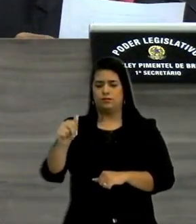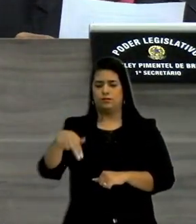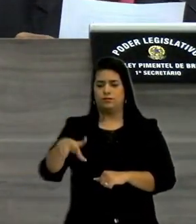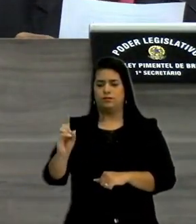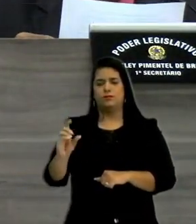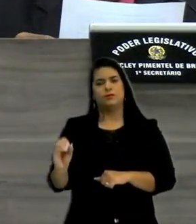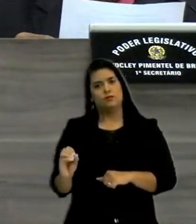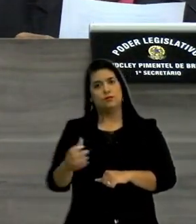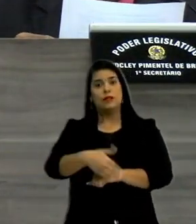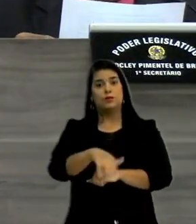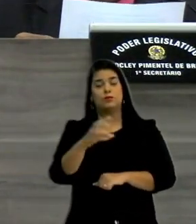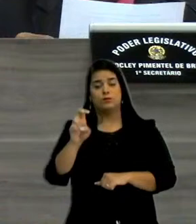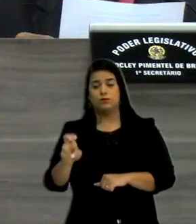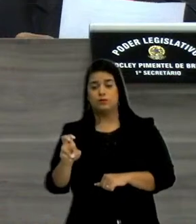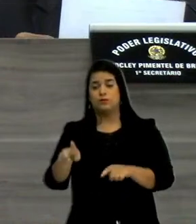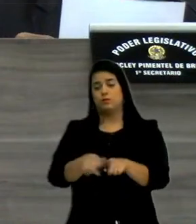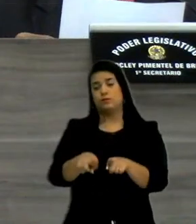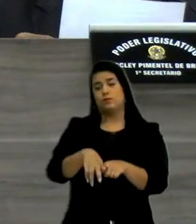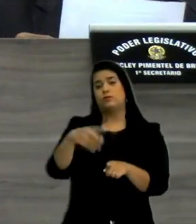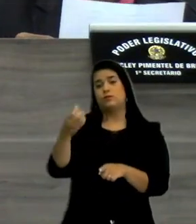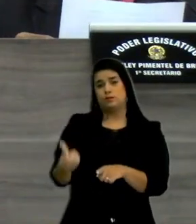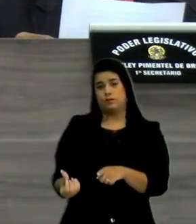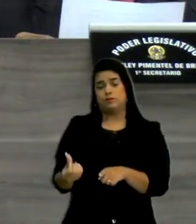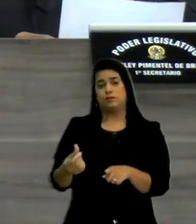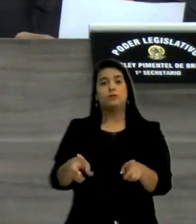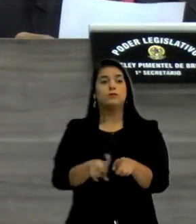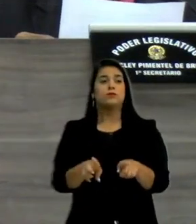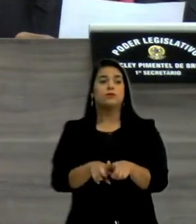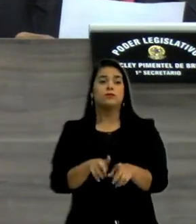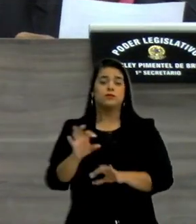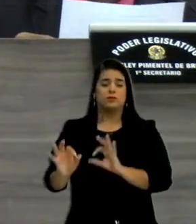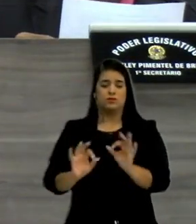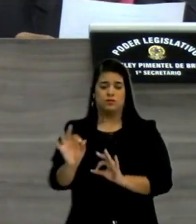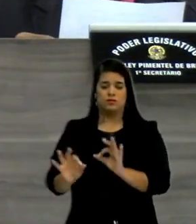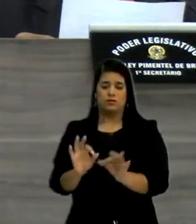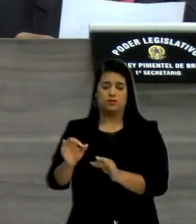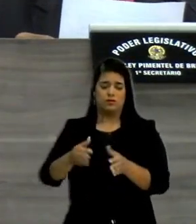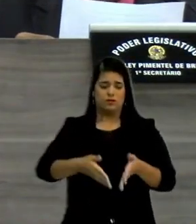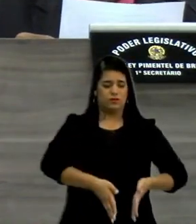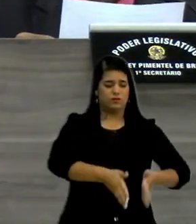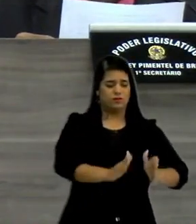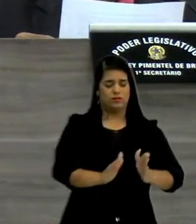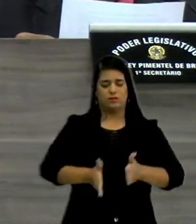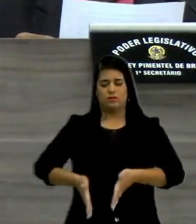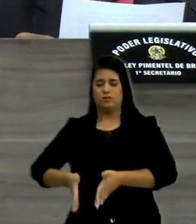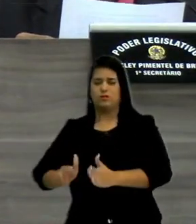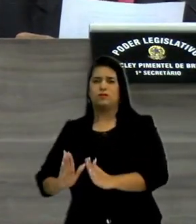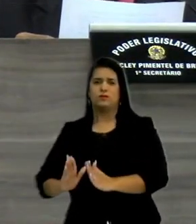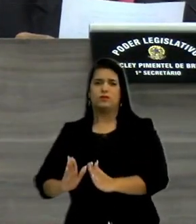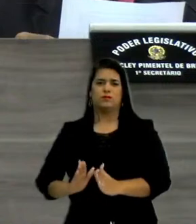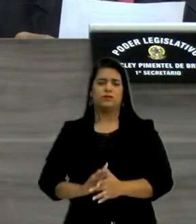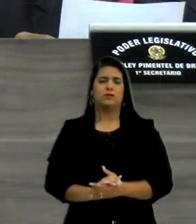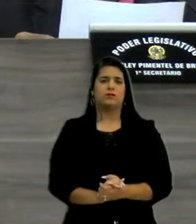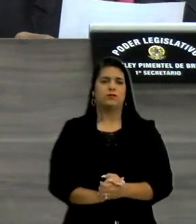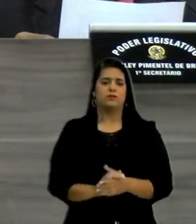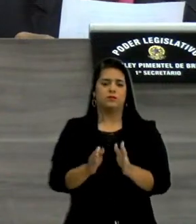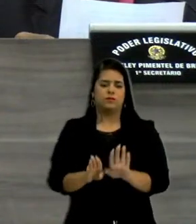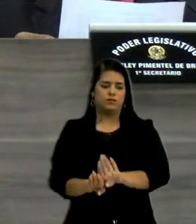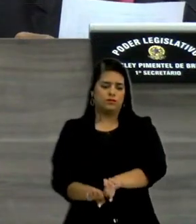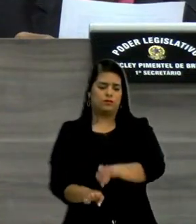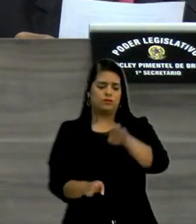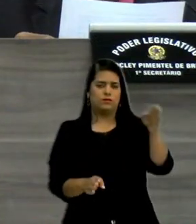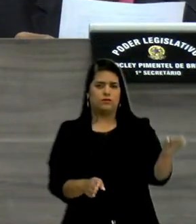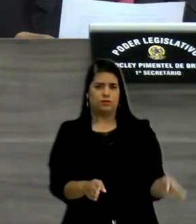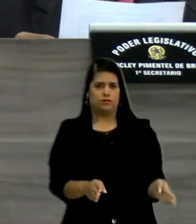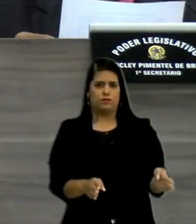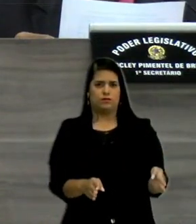Rua 5 e Rua 6, bem como que proceda com a recuperação dos acessos enquanto a pavimentação não ocorre. Do lado esquerdo das ruas Hugo